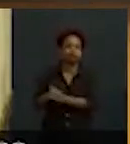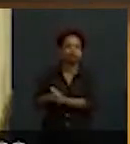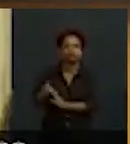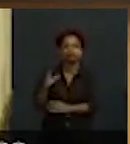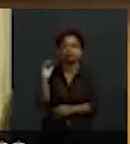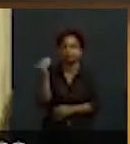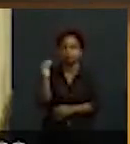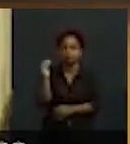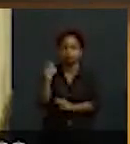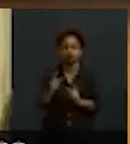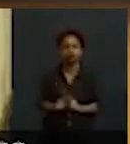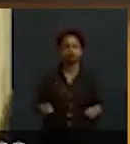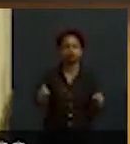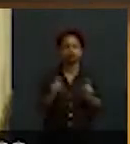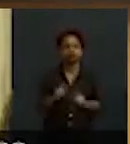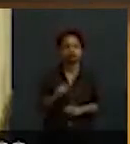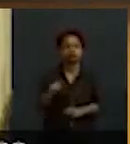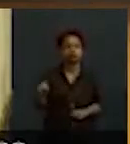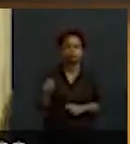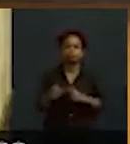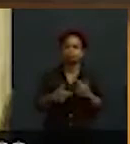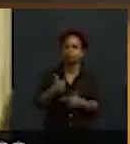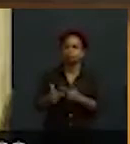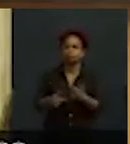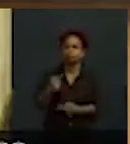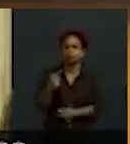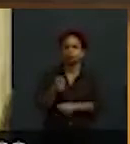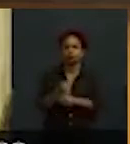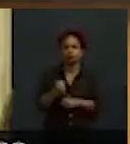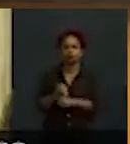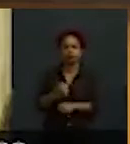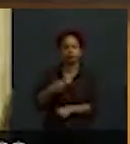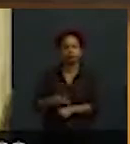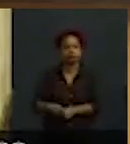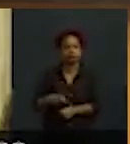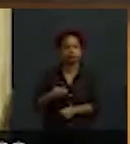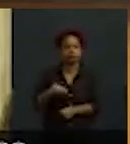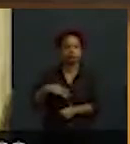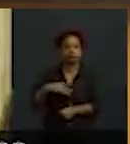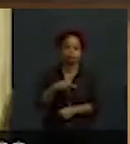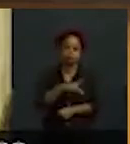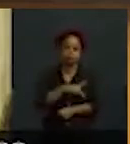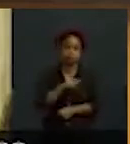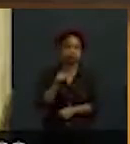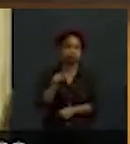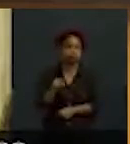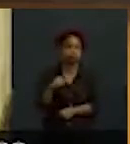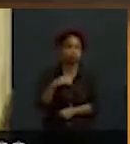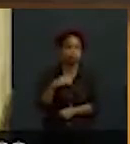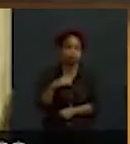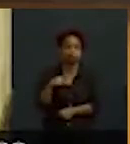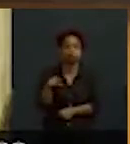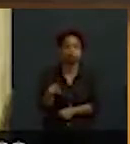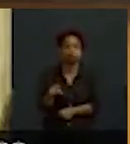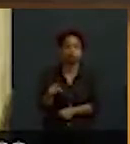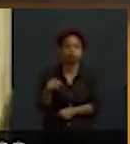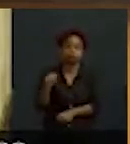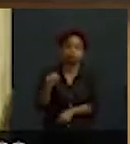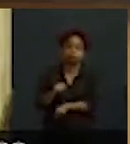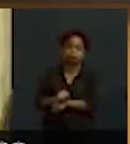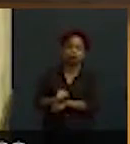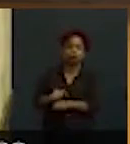da computação, trabalhou por 7 anos no Ministério Público, de onde somente saiu